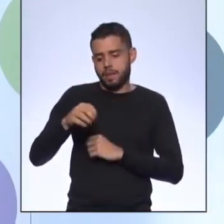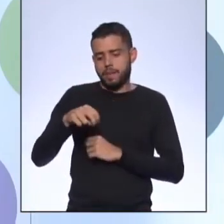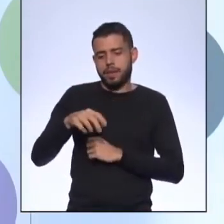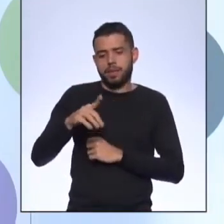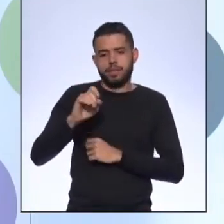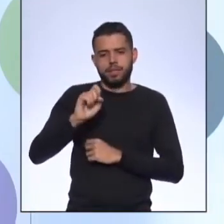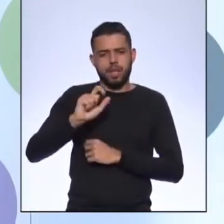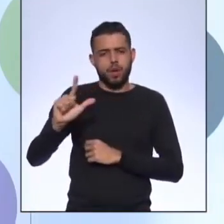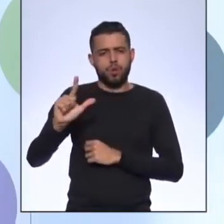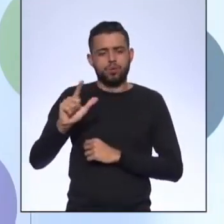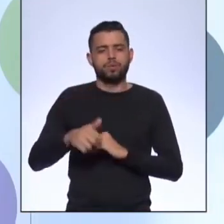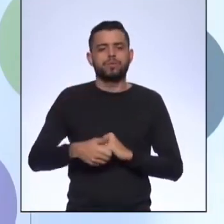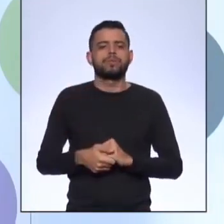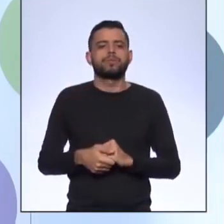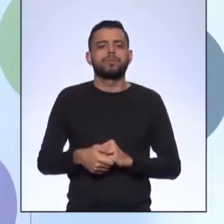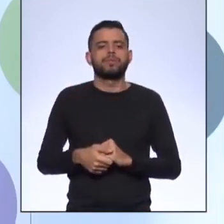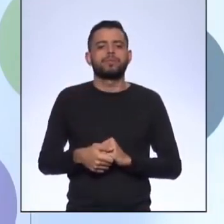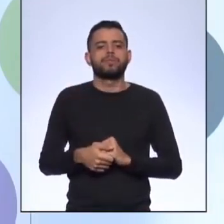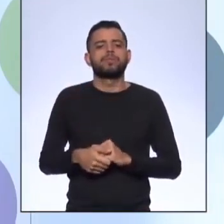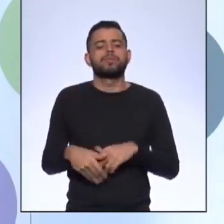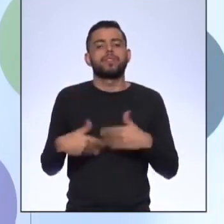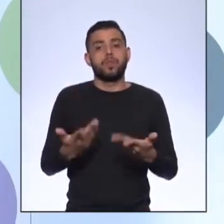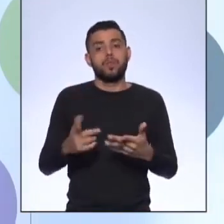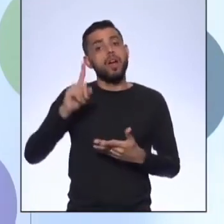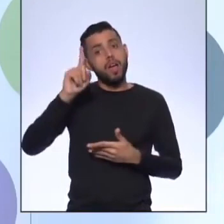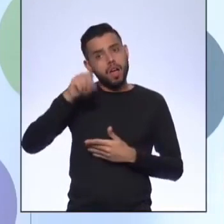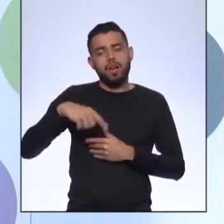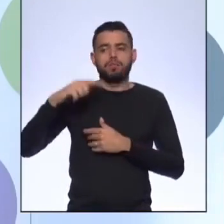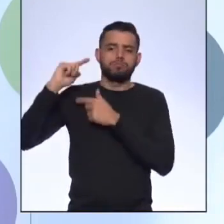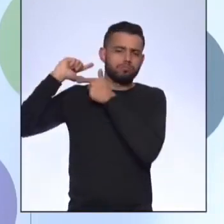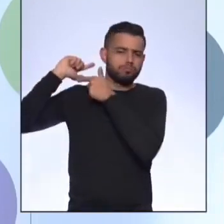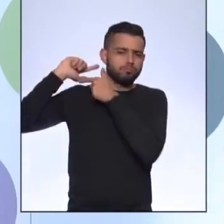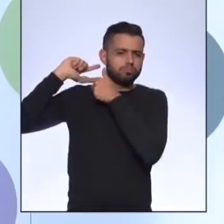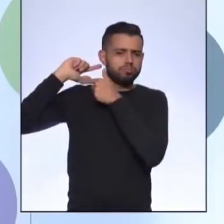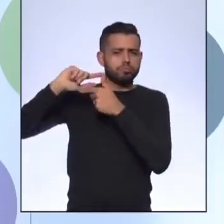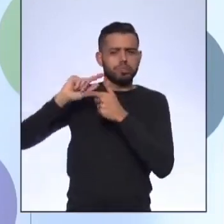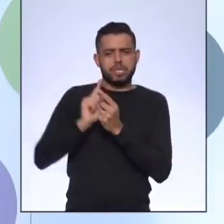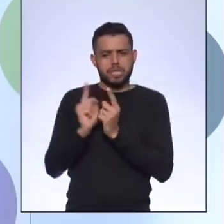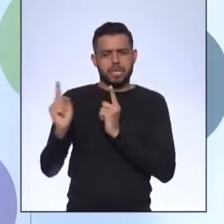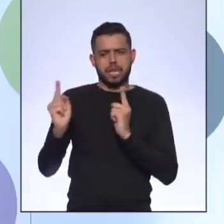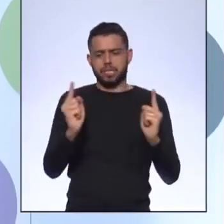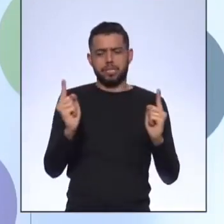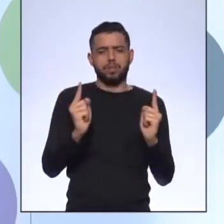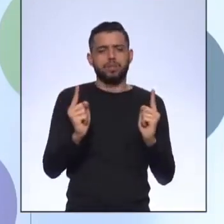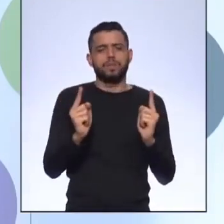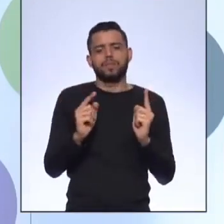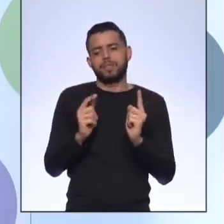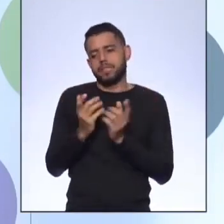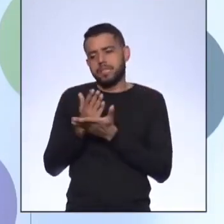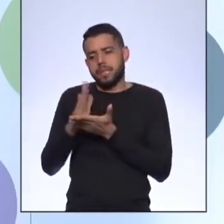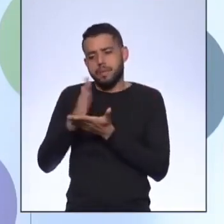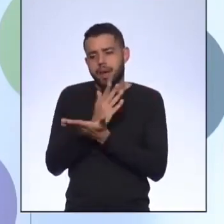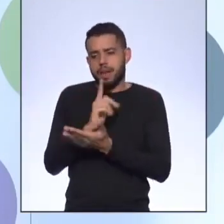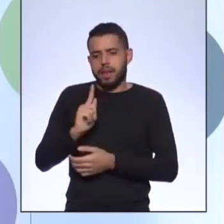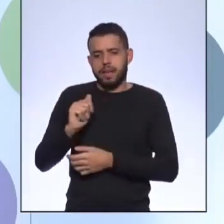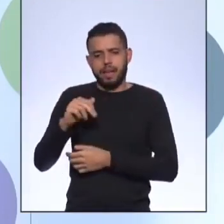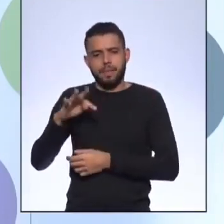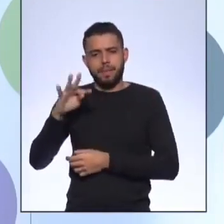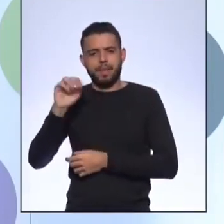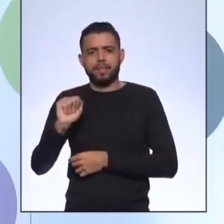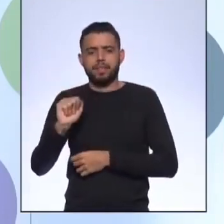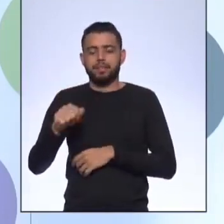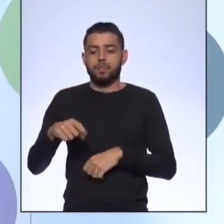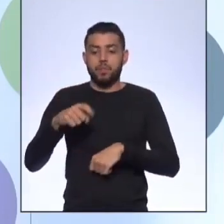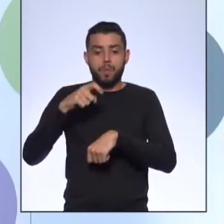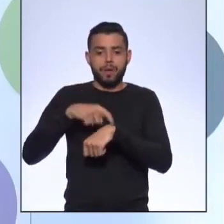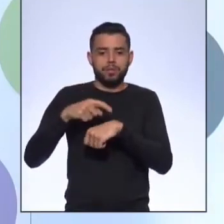ao fato da segregação, tá, dos fatores, então que se separam nas gametas e se unem de novo no momento da